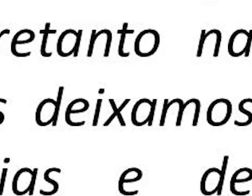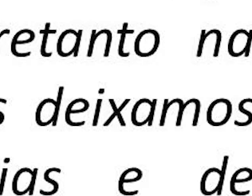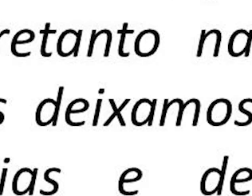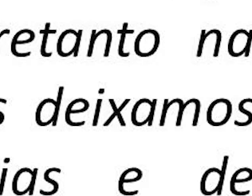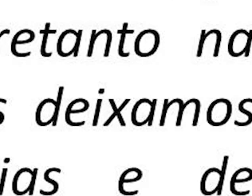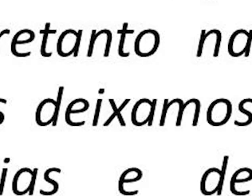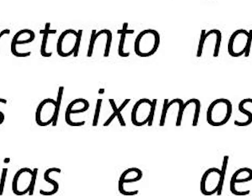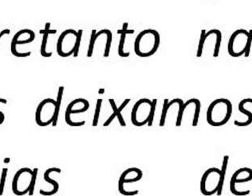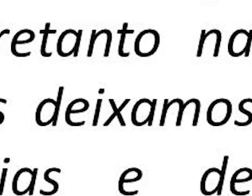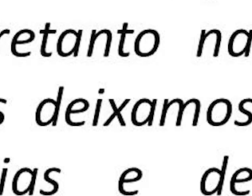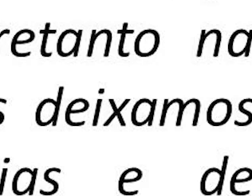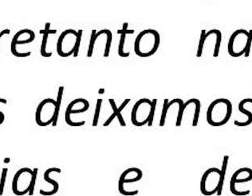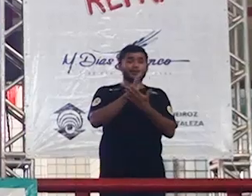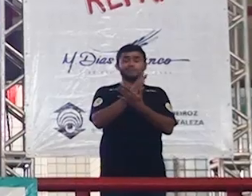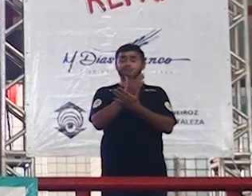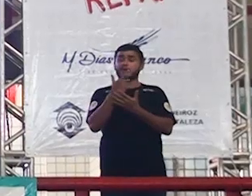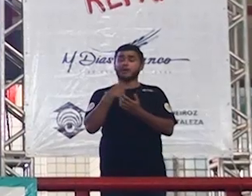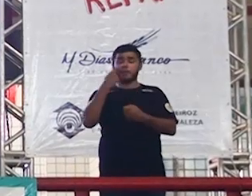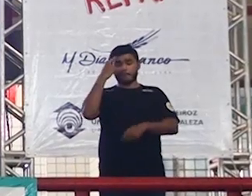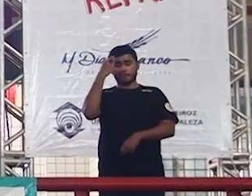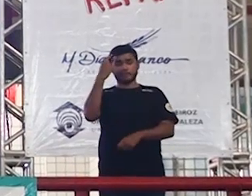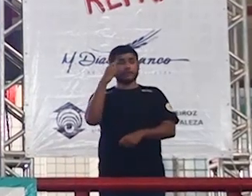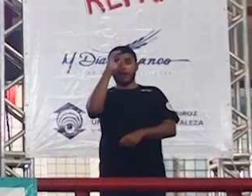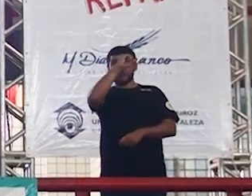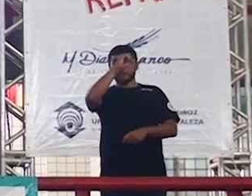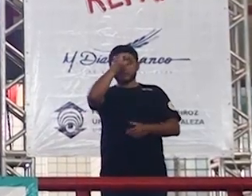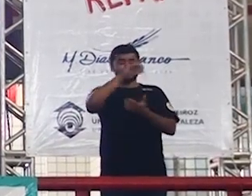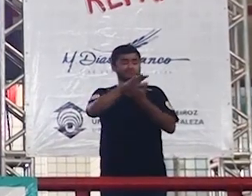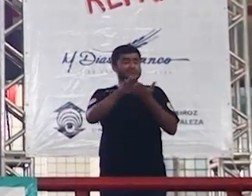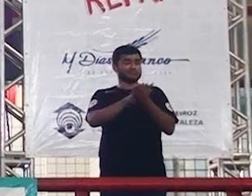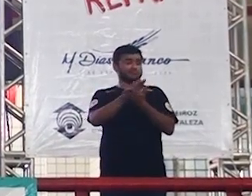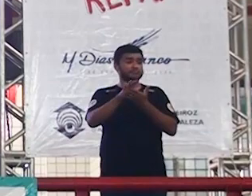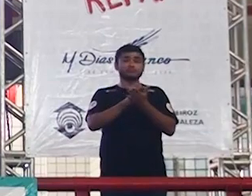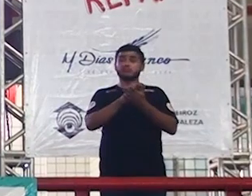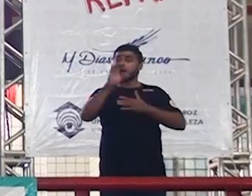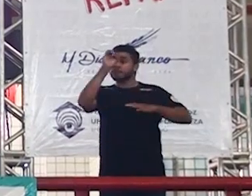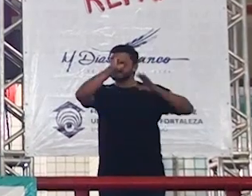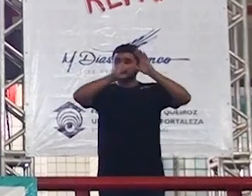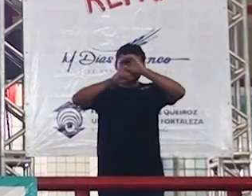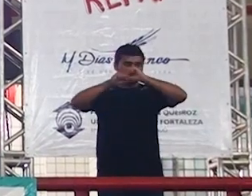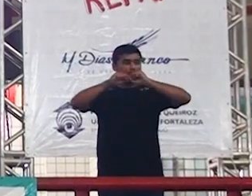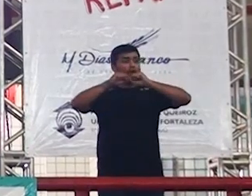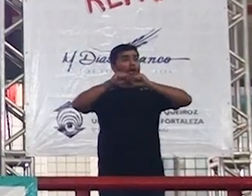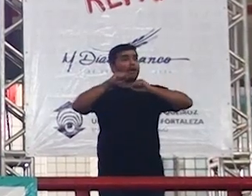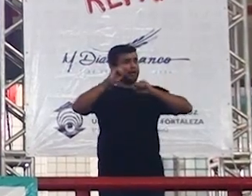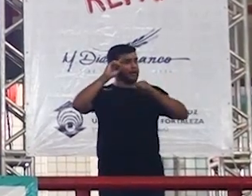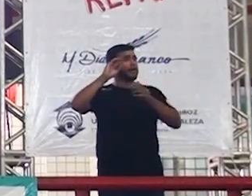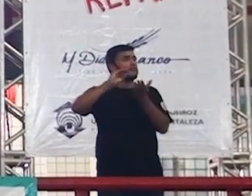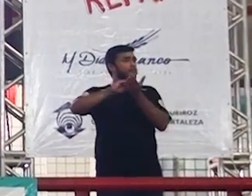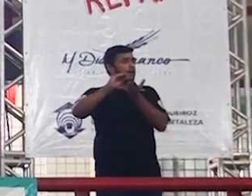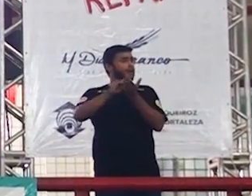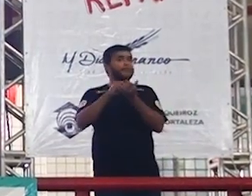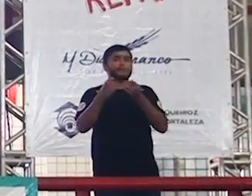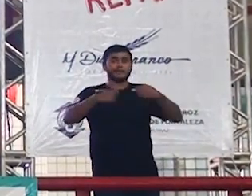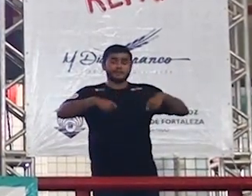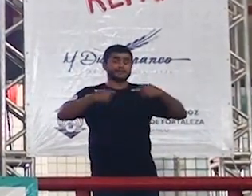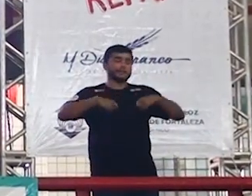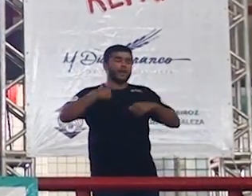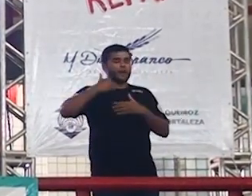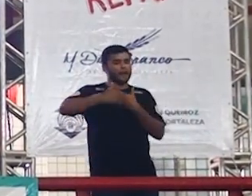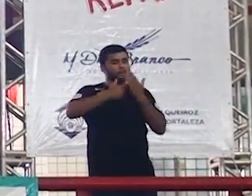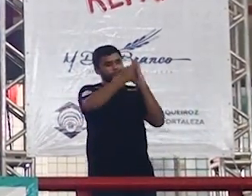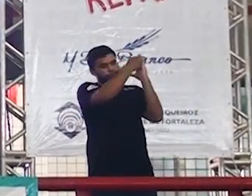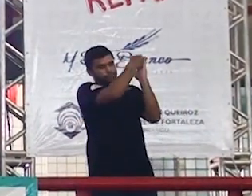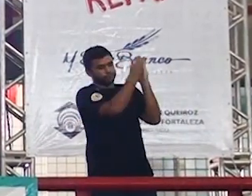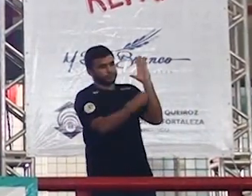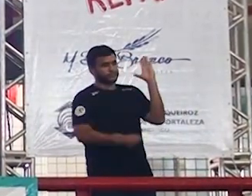de, sobretudo, aprender. Pronto. É aí que o aluno vai começar a desenvolver